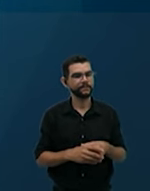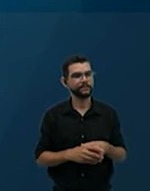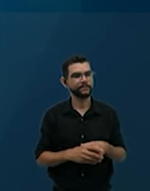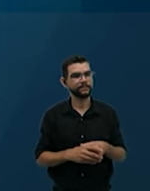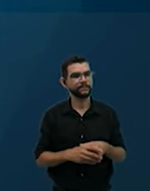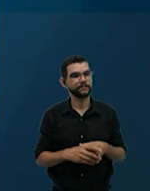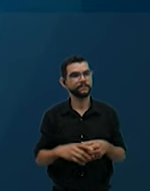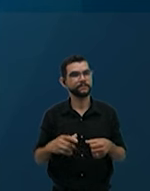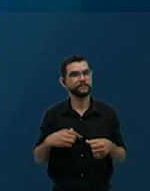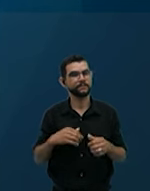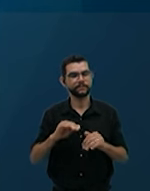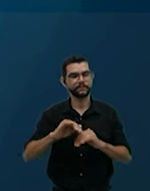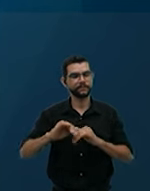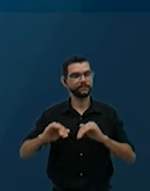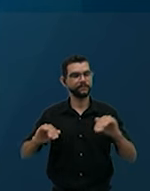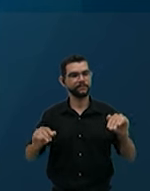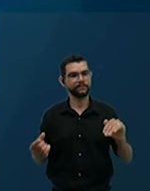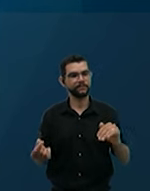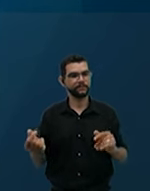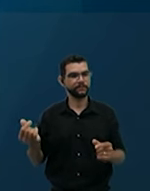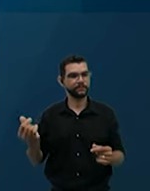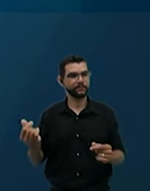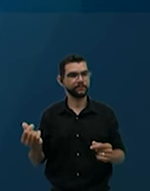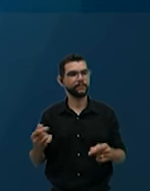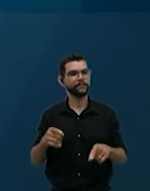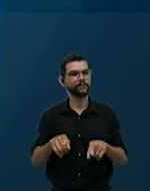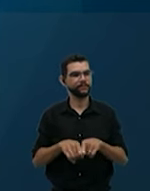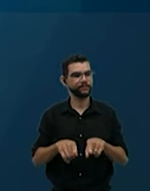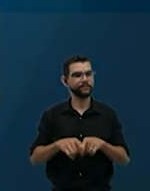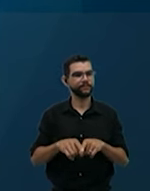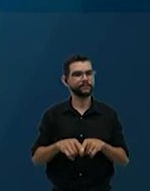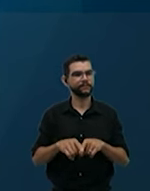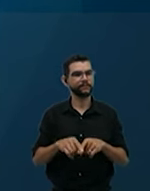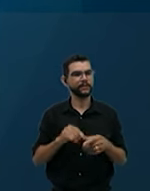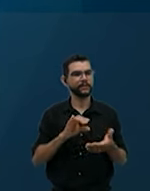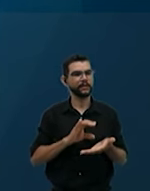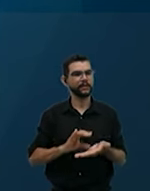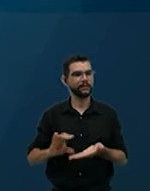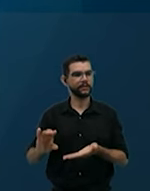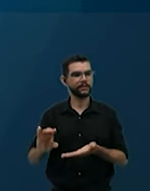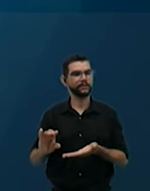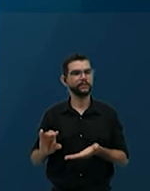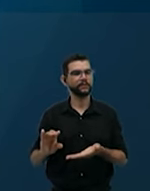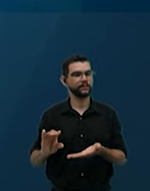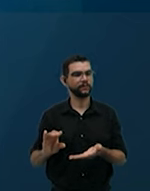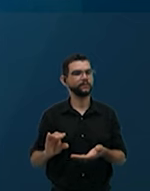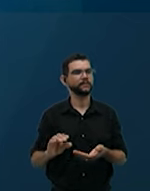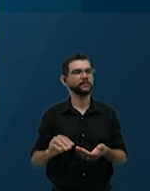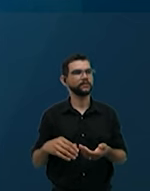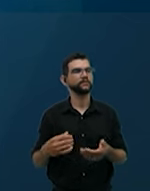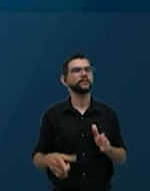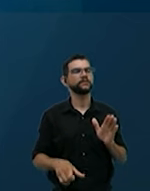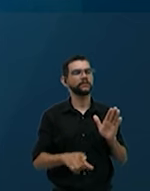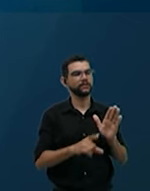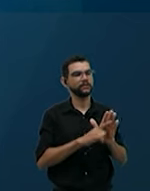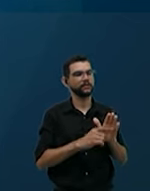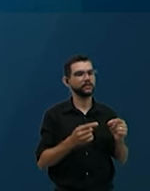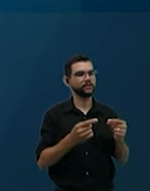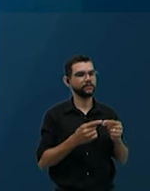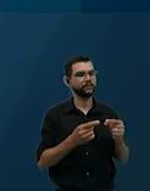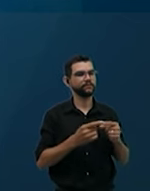a reparação econômica prevista no artigo 1º, inciso 2, da lei da anistia política, dizendo que